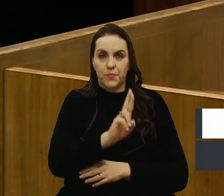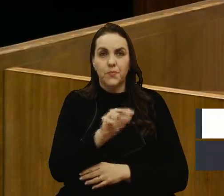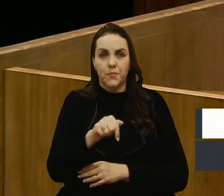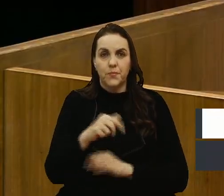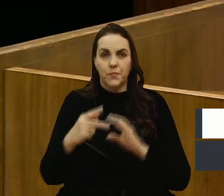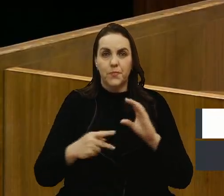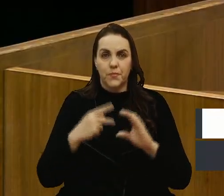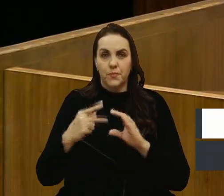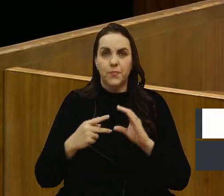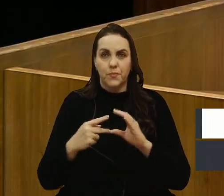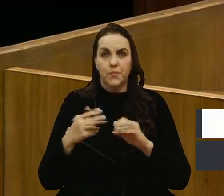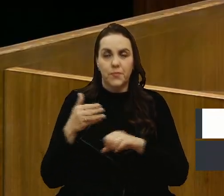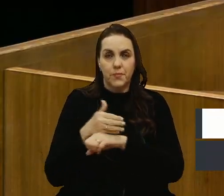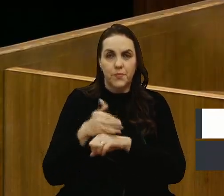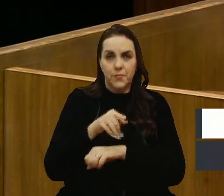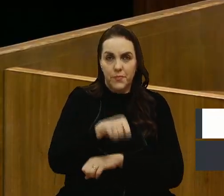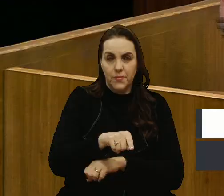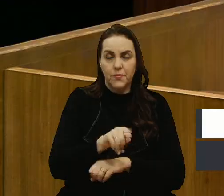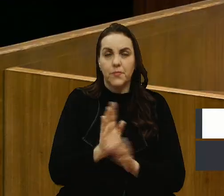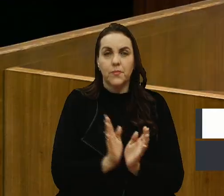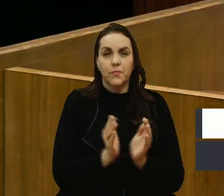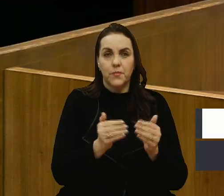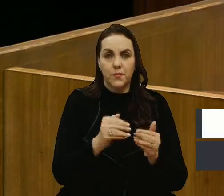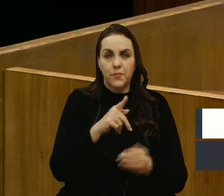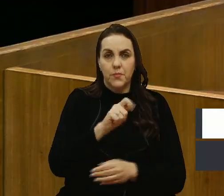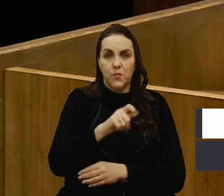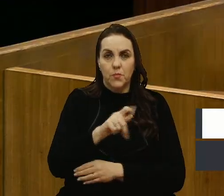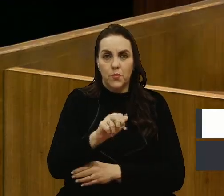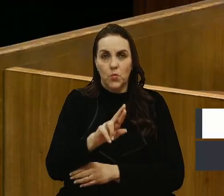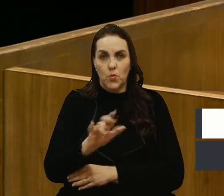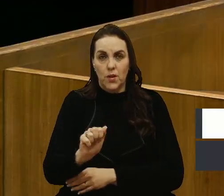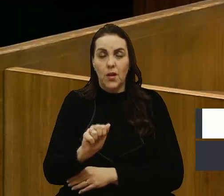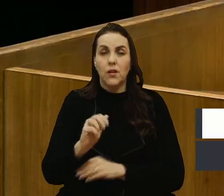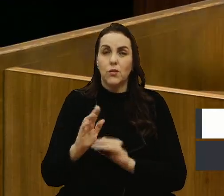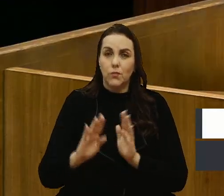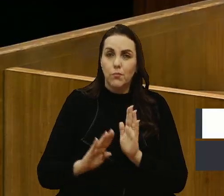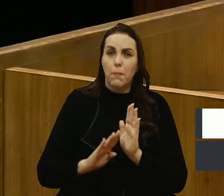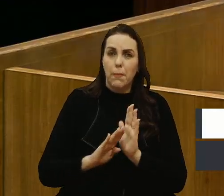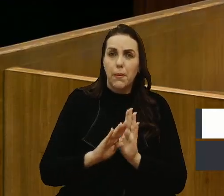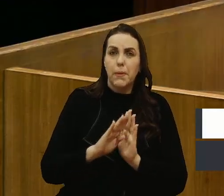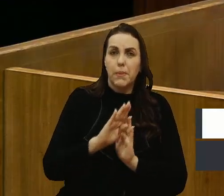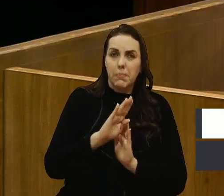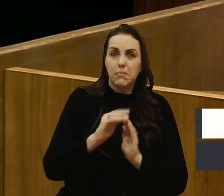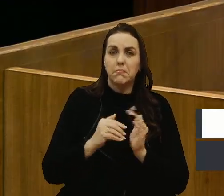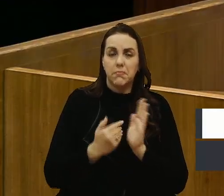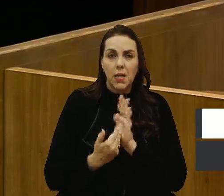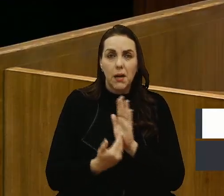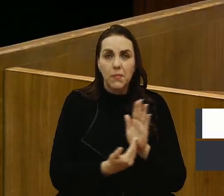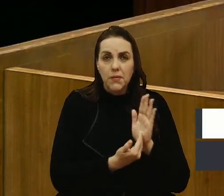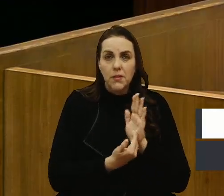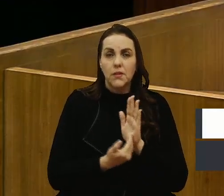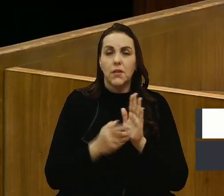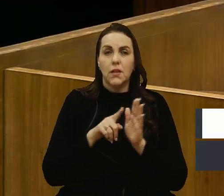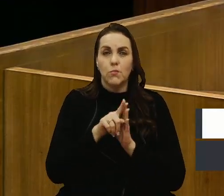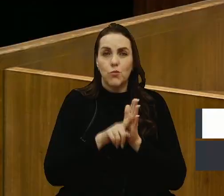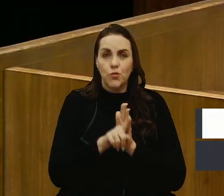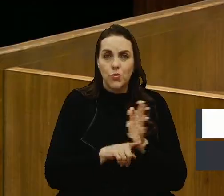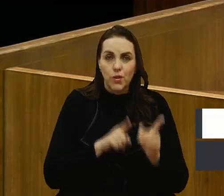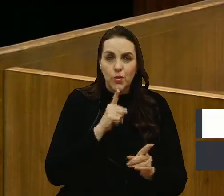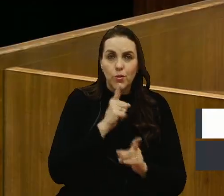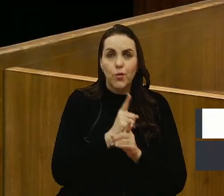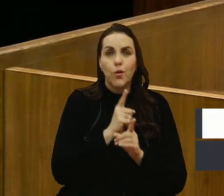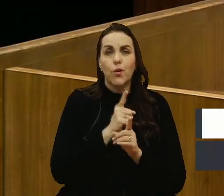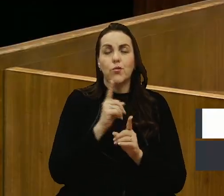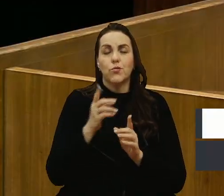nesse Comitê Pop Rua, vinha num crescente, a gente apresentou um diagnóstico aqui para